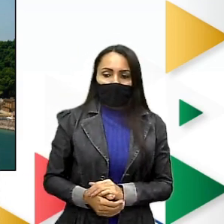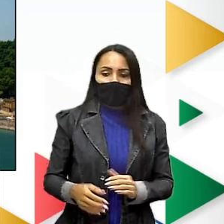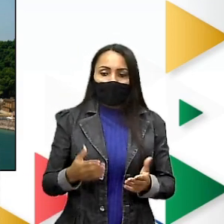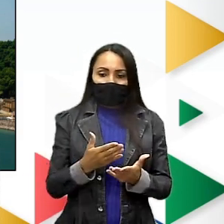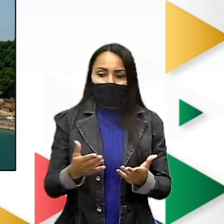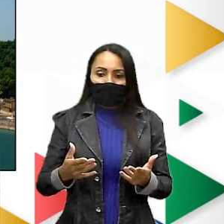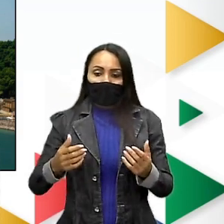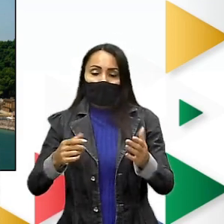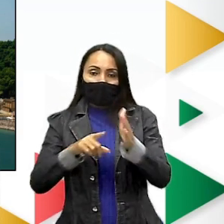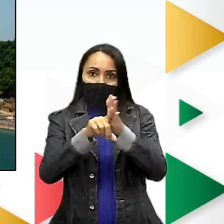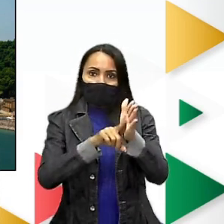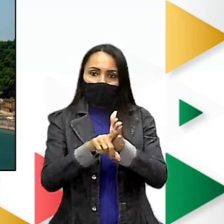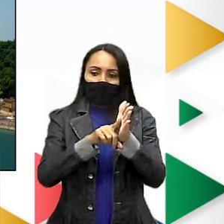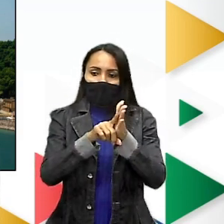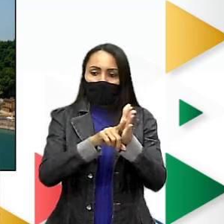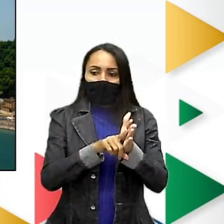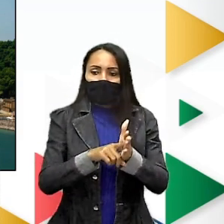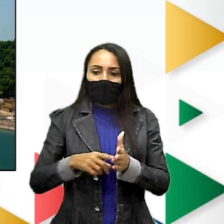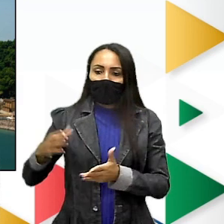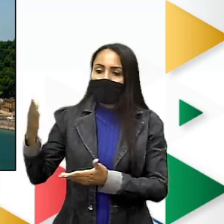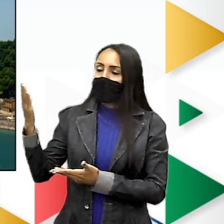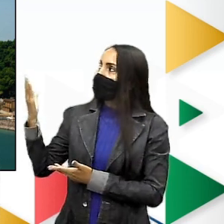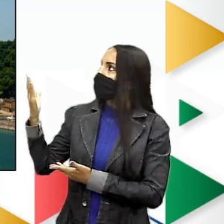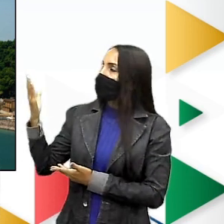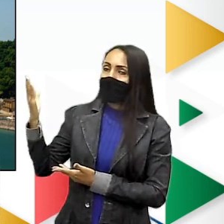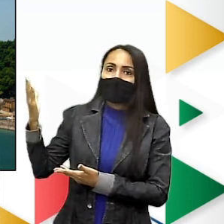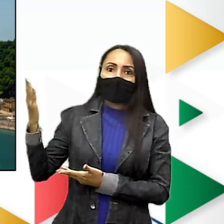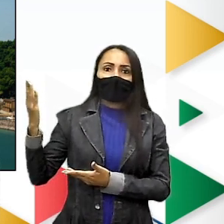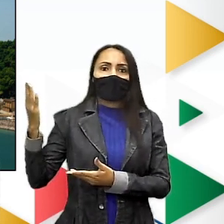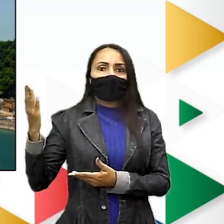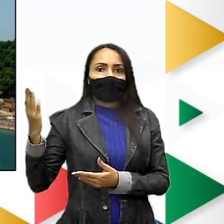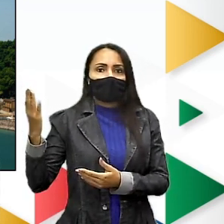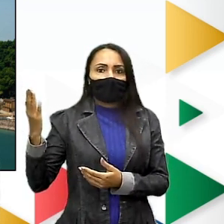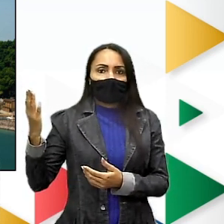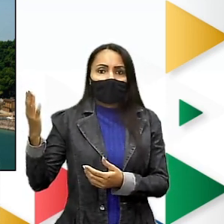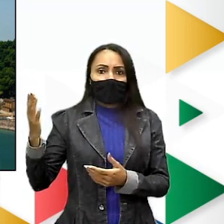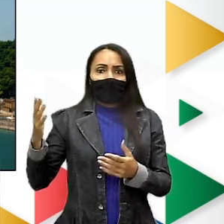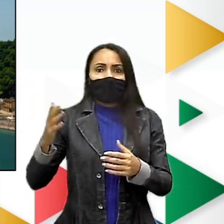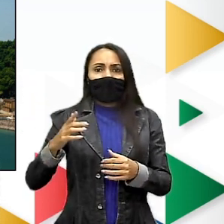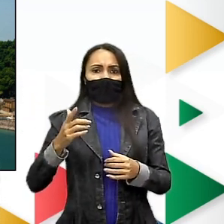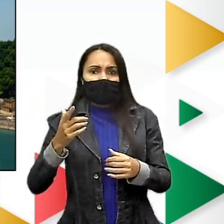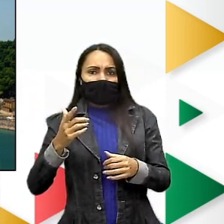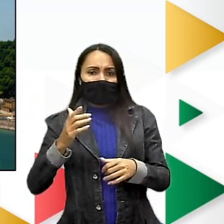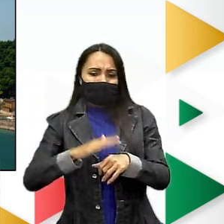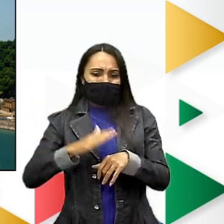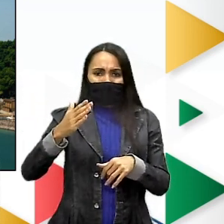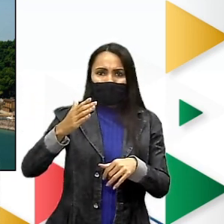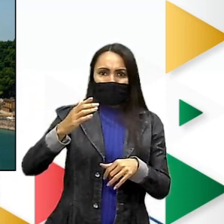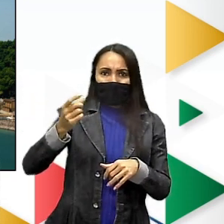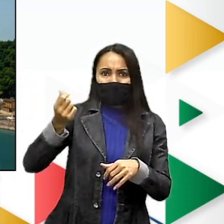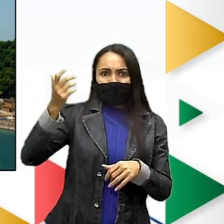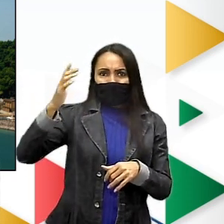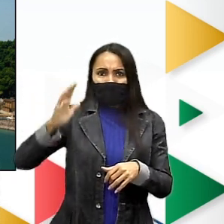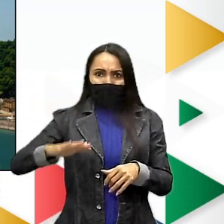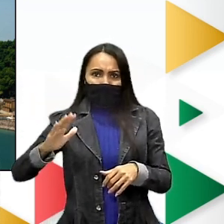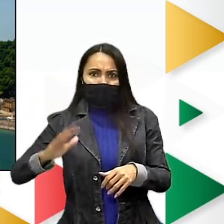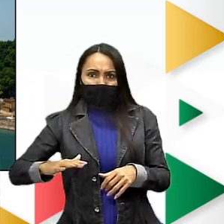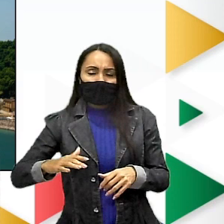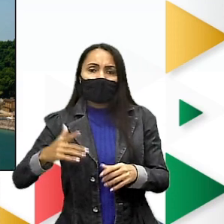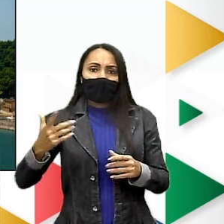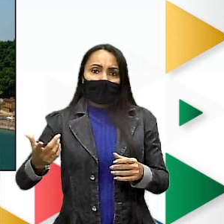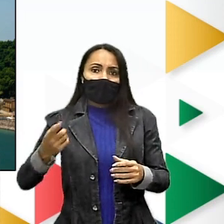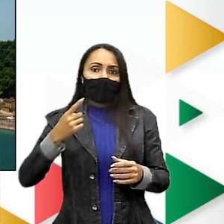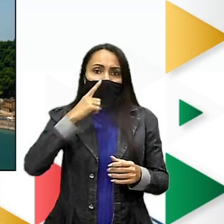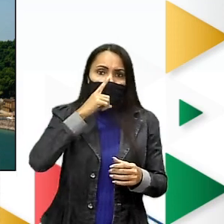pouquinho mais, pesquisa sobre ele. Mas ela é muito barata. O risco que vale